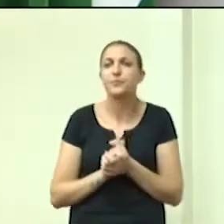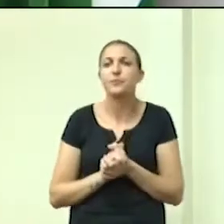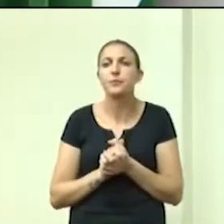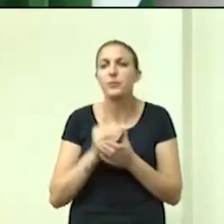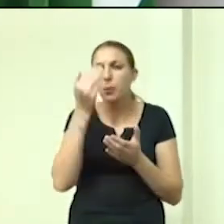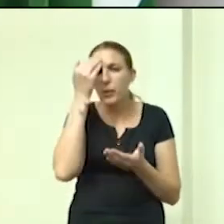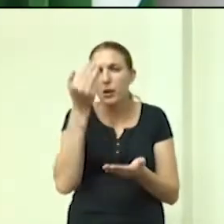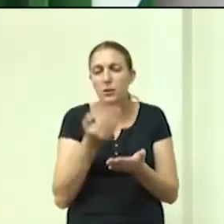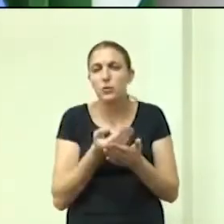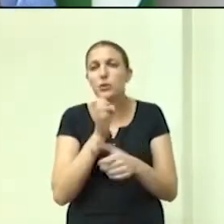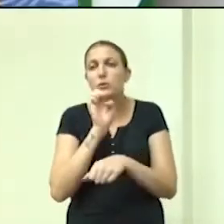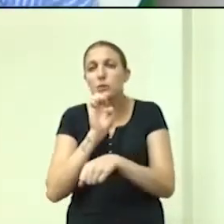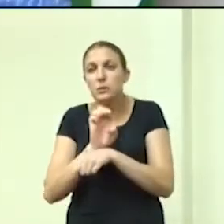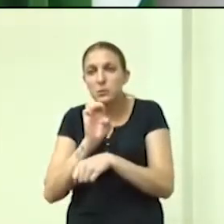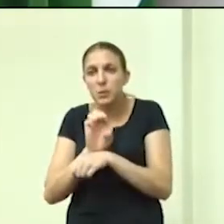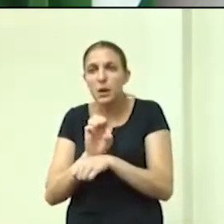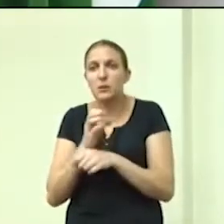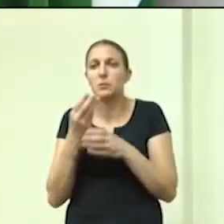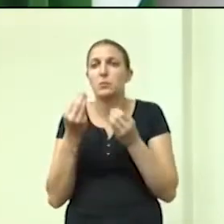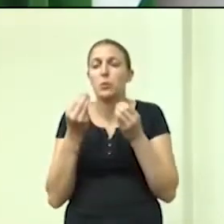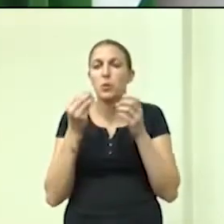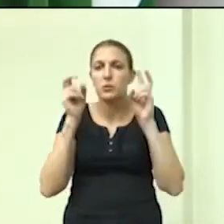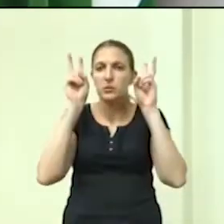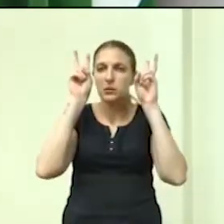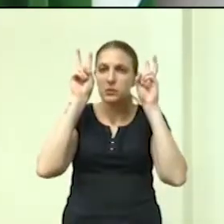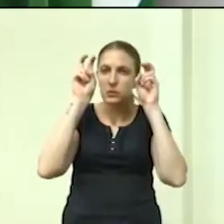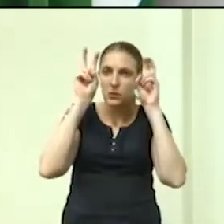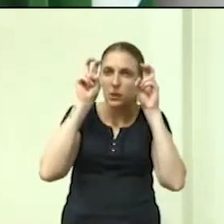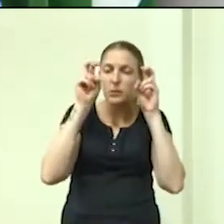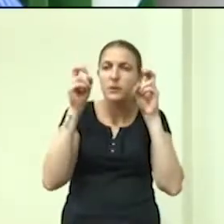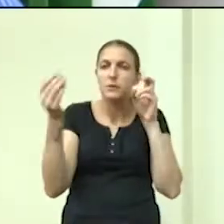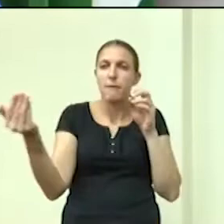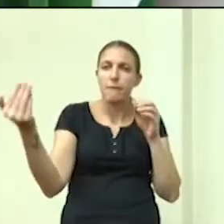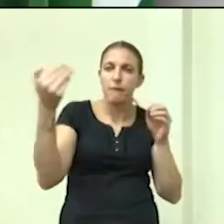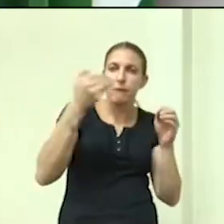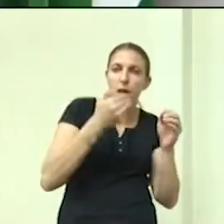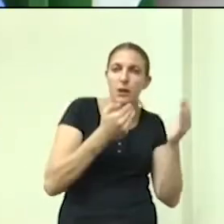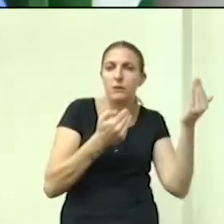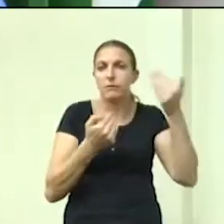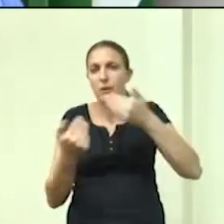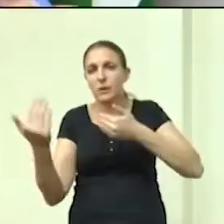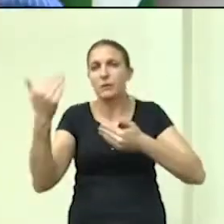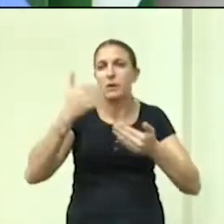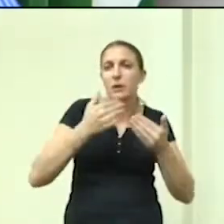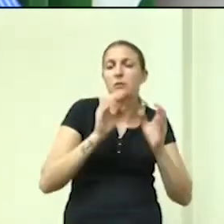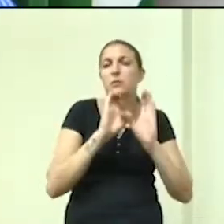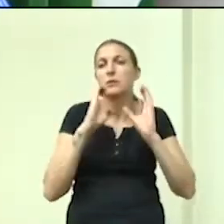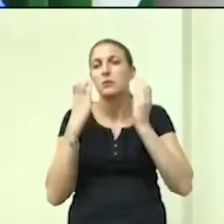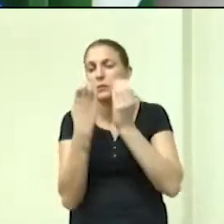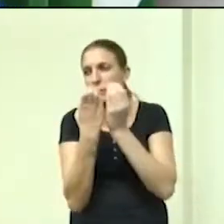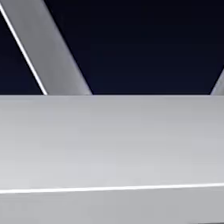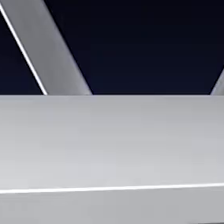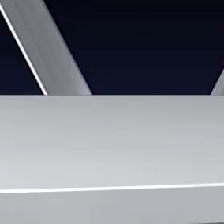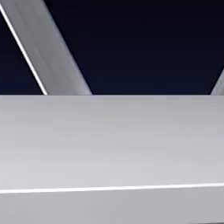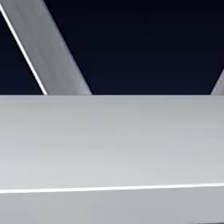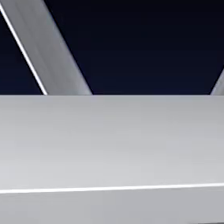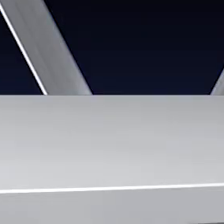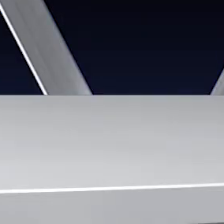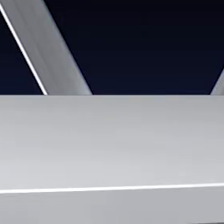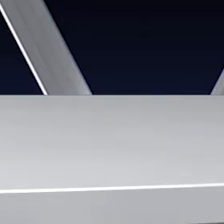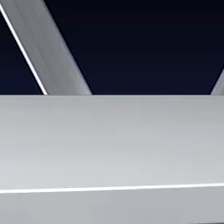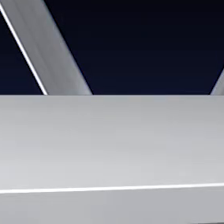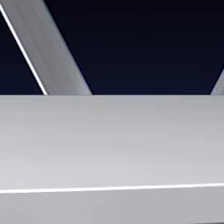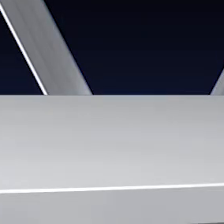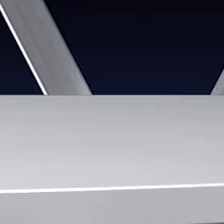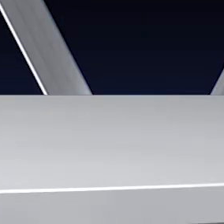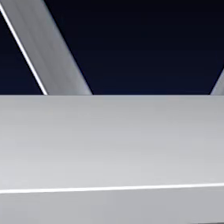dessas questões venham da comunidade, pois estamos aqui para representá-los e muitas coisas acabam a cair no esquecimento. Projeto